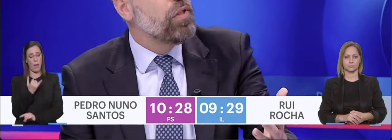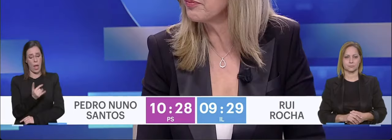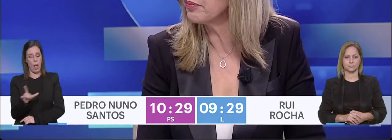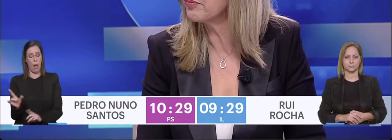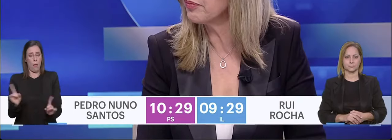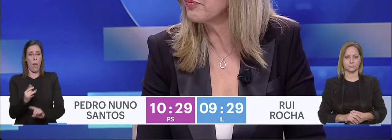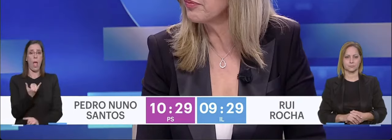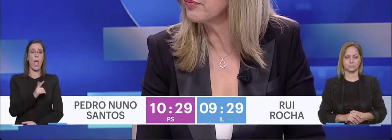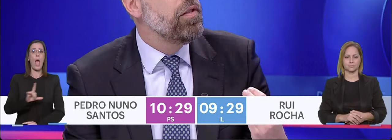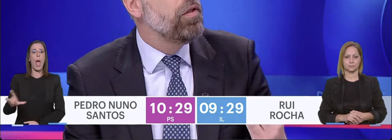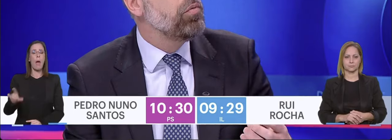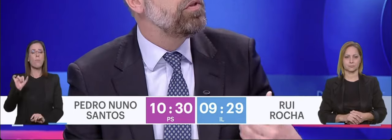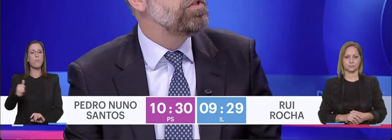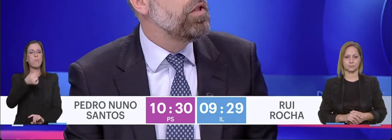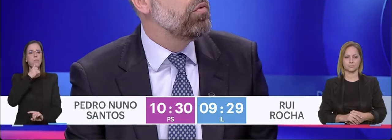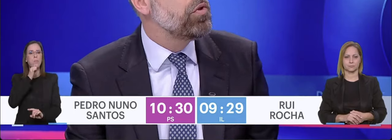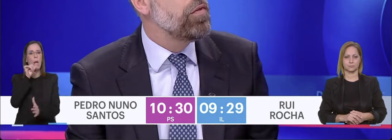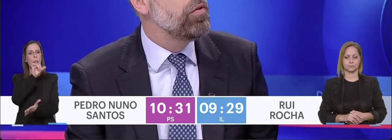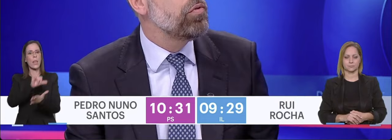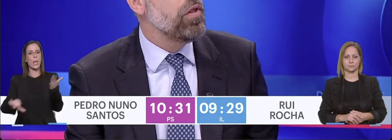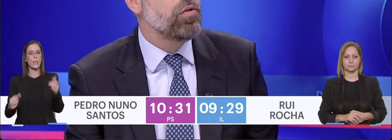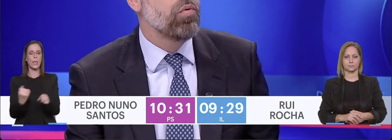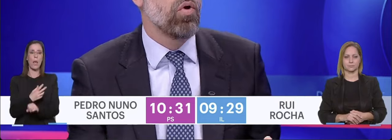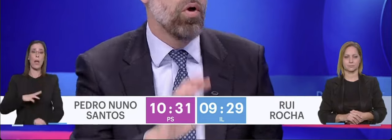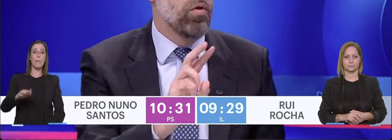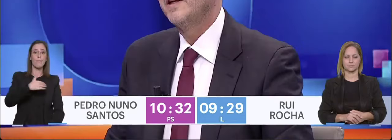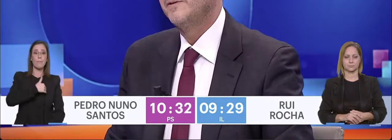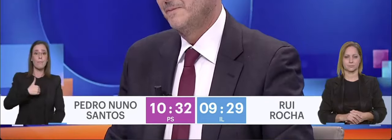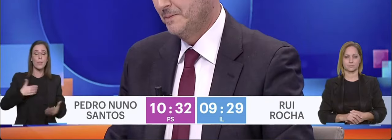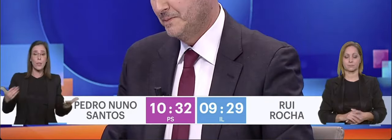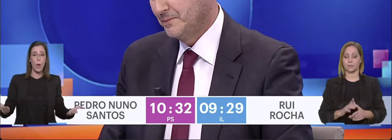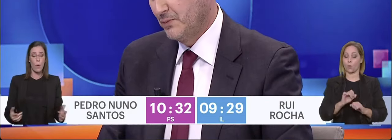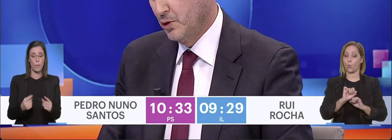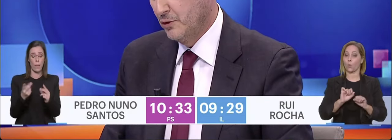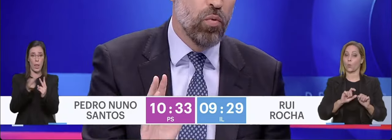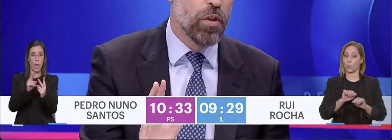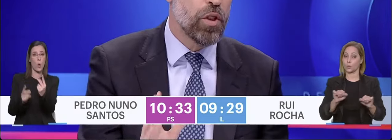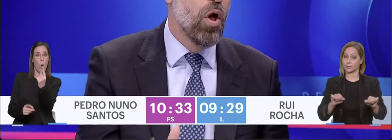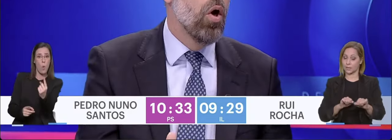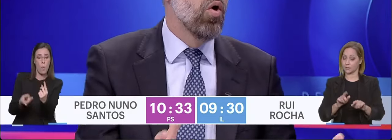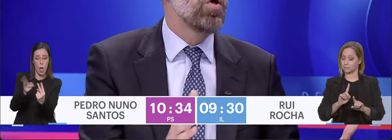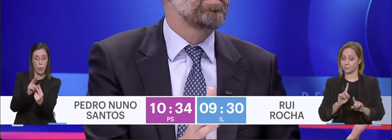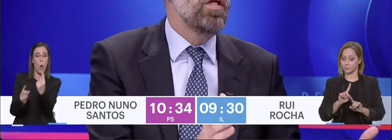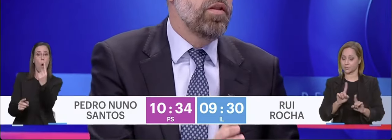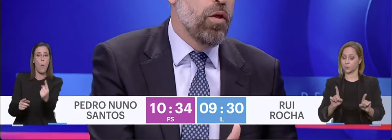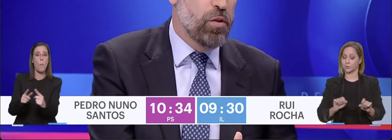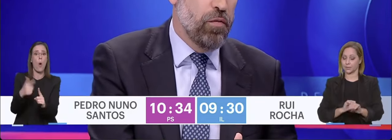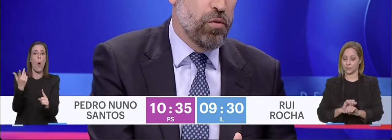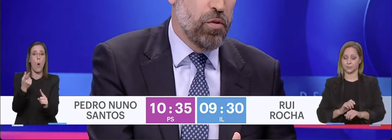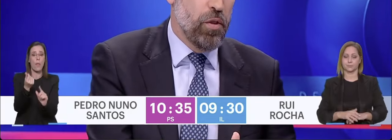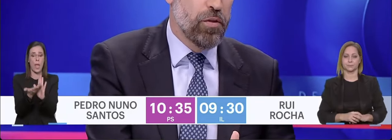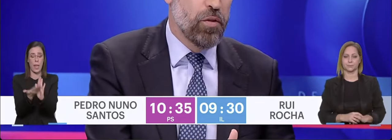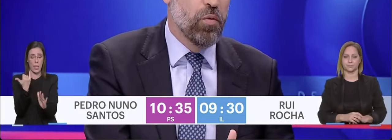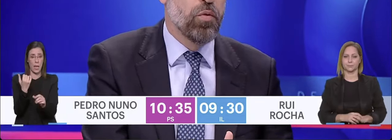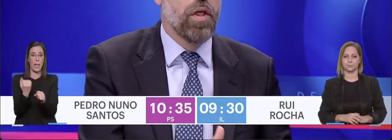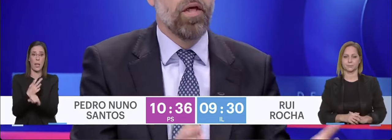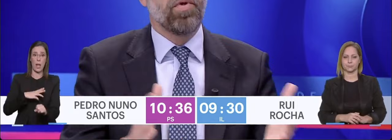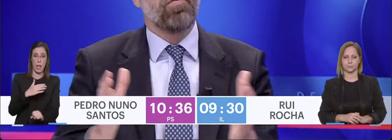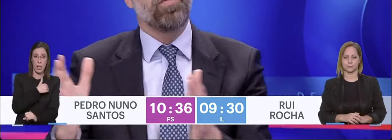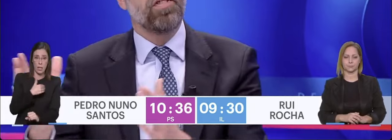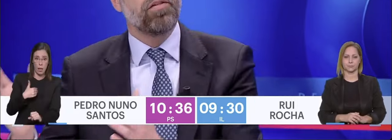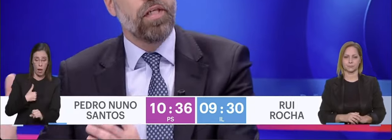Liberal porque porque a iniciativa Liberal decidiu desistir do serviço Nacional de saúde uma de duas uma de duas ou retira dinheiro ao serviço Nacional de